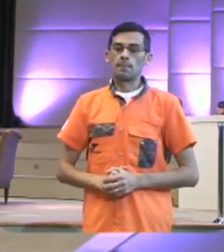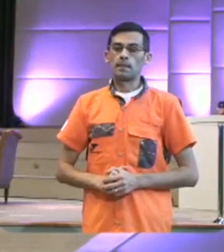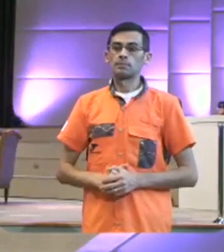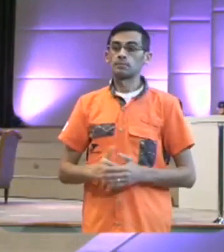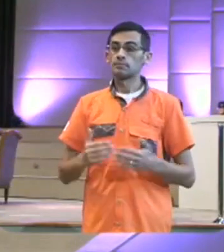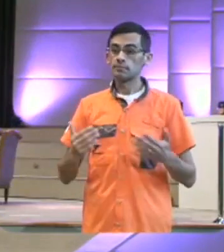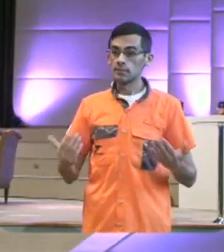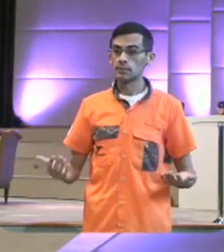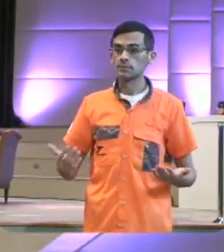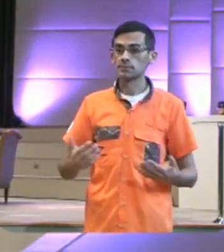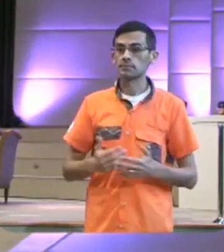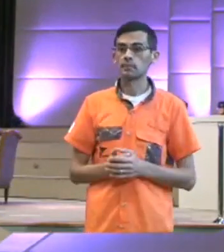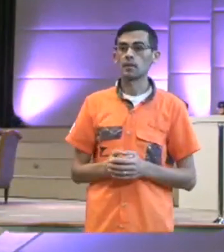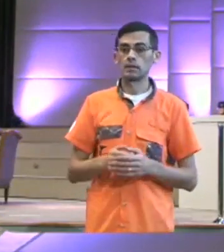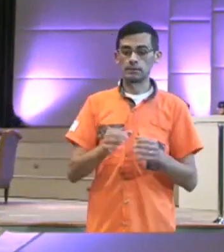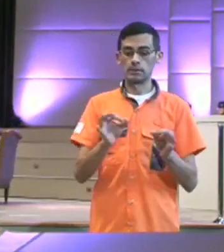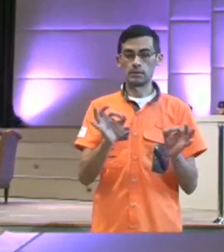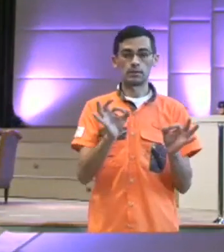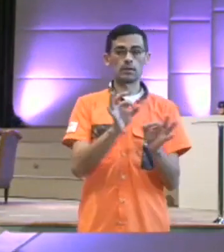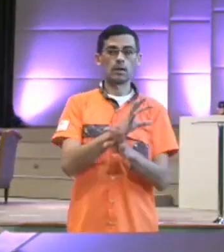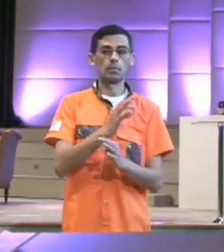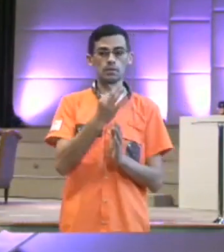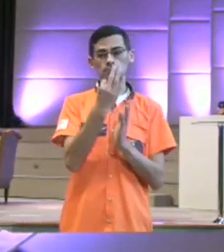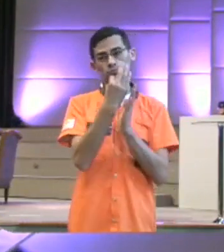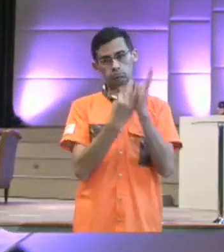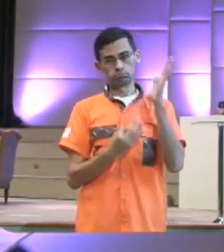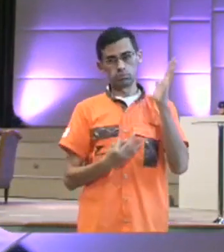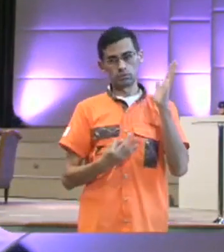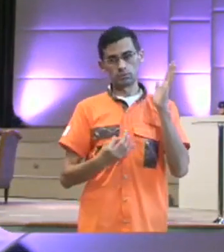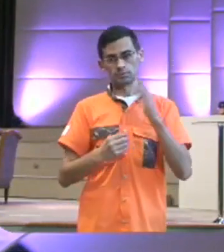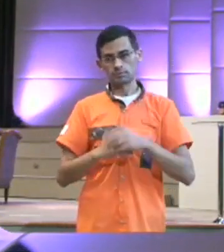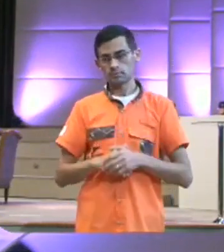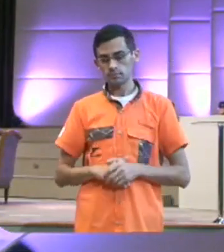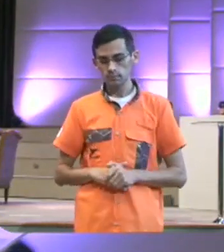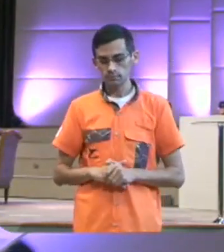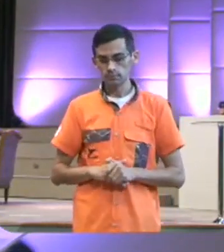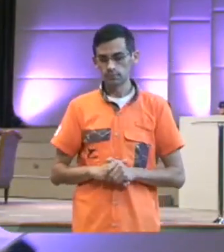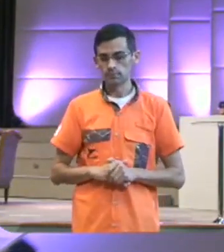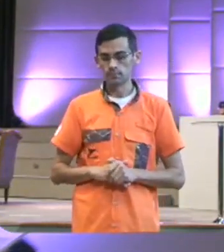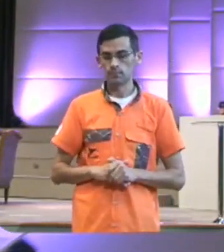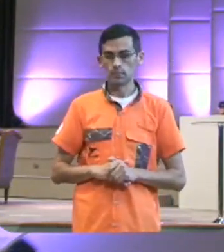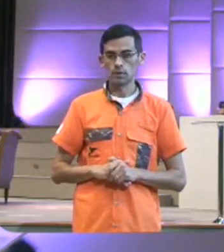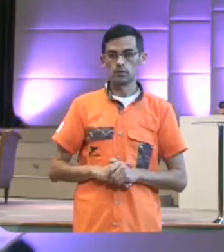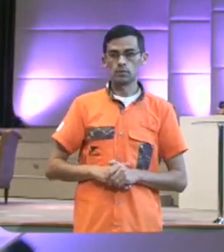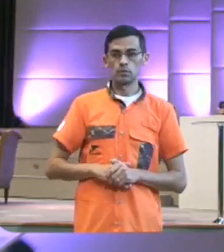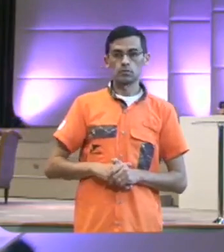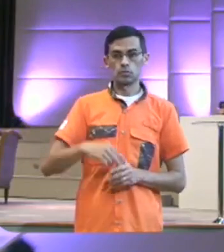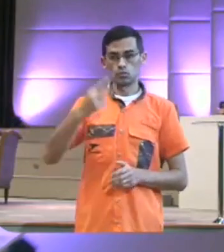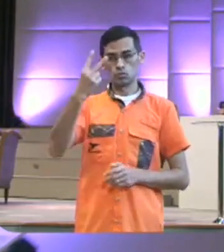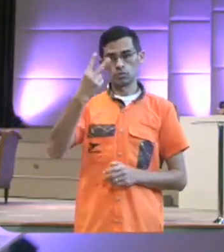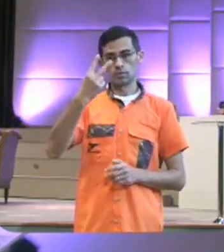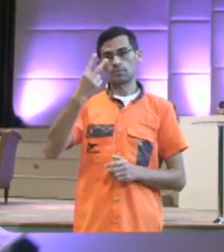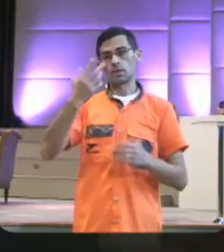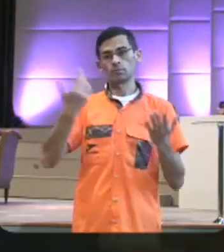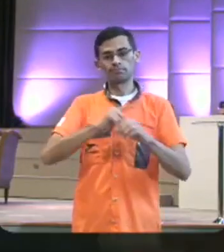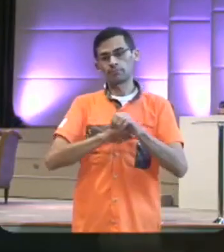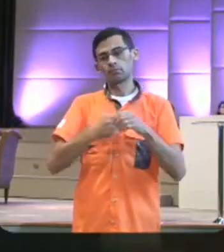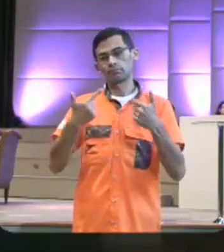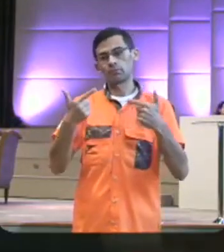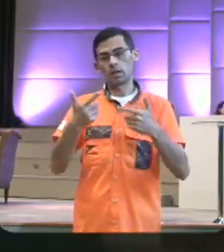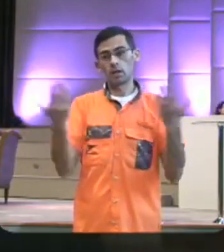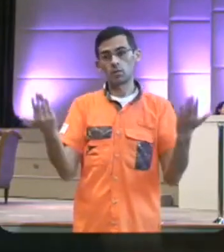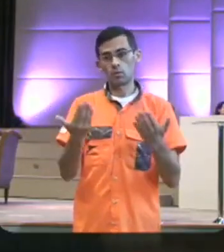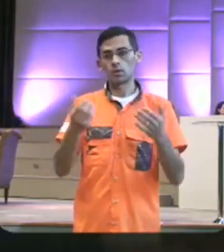E aí então termina essa mensagem com duas outras razões. Eu não tenho